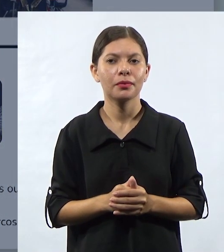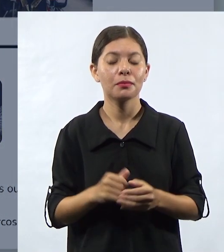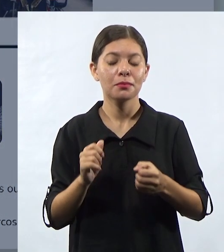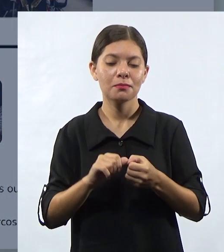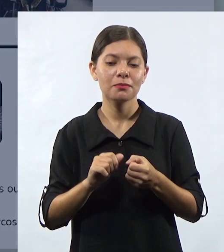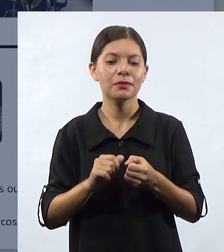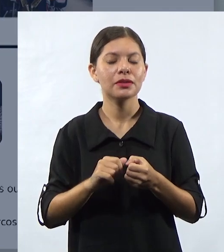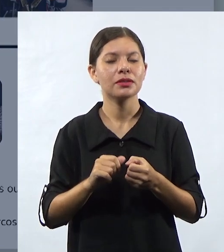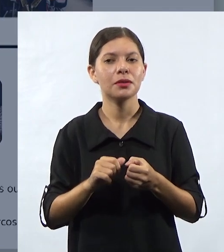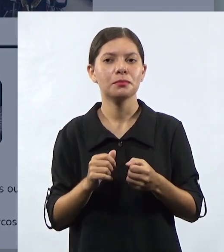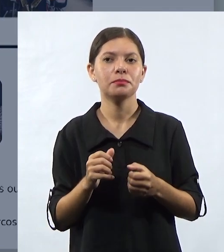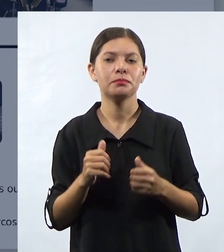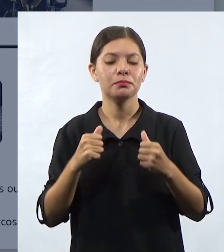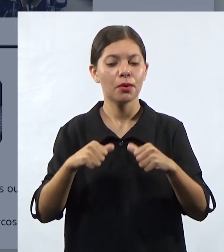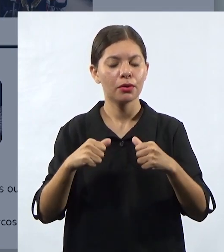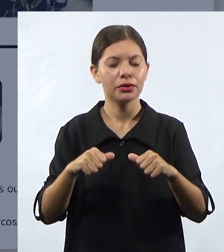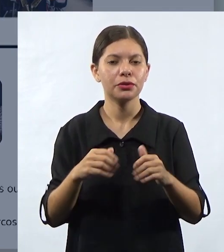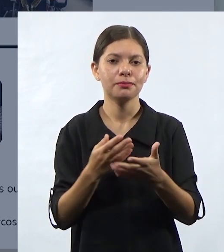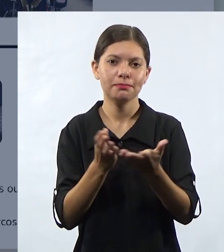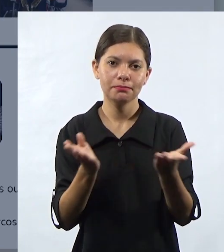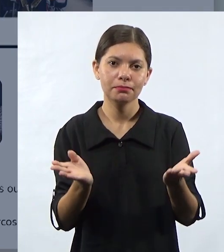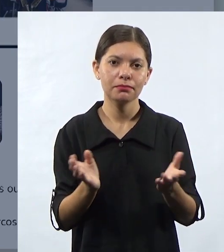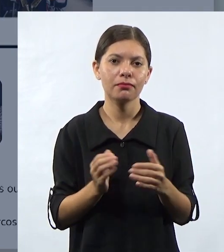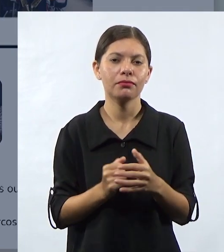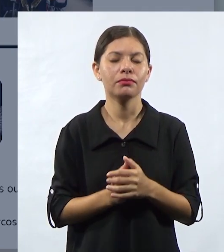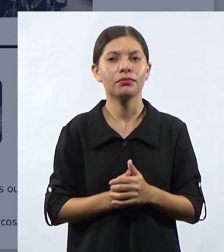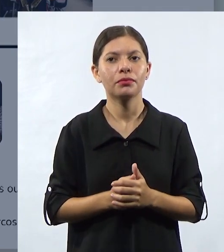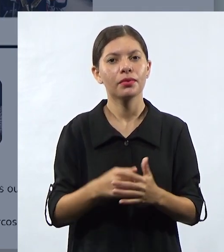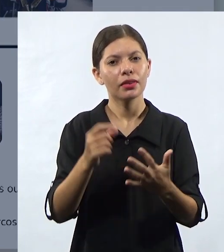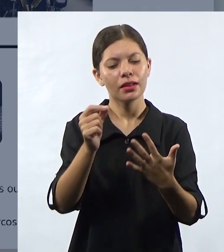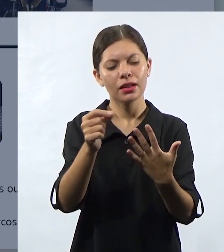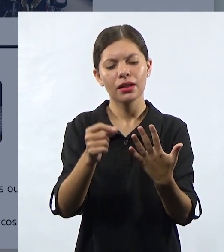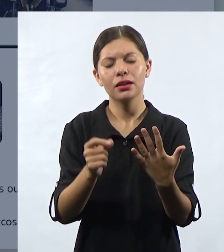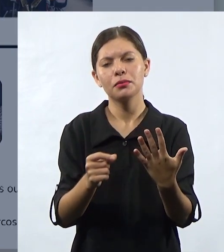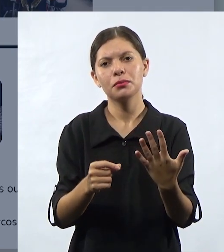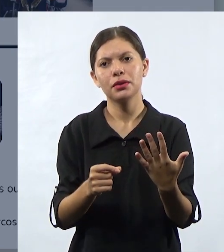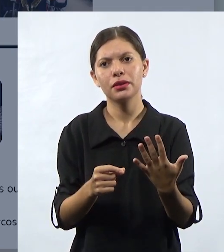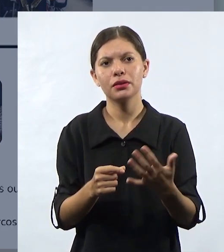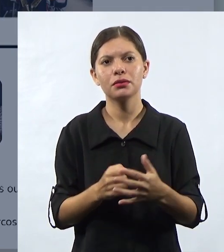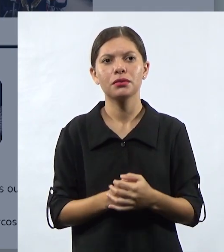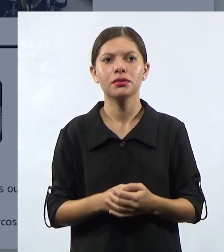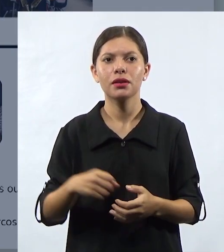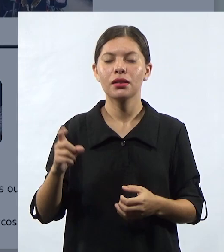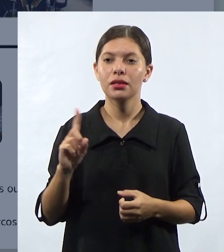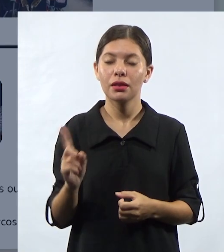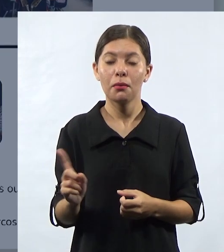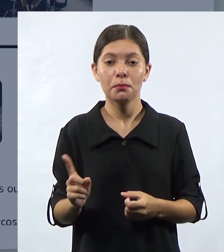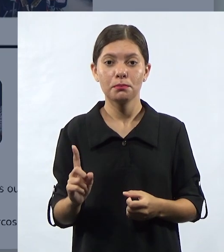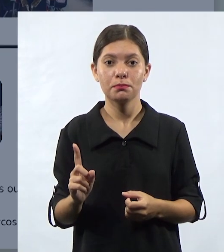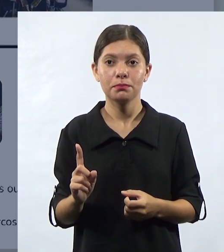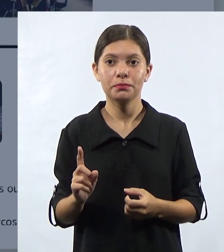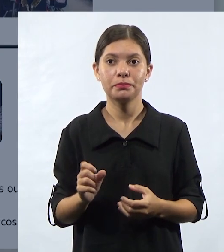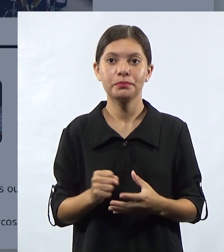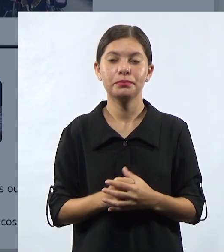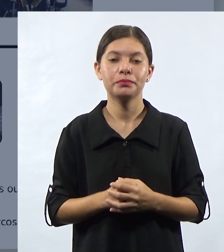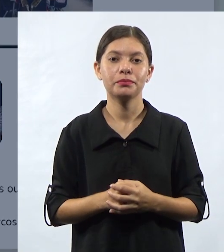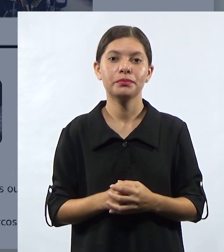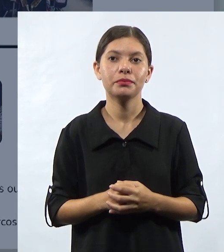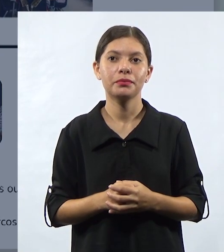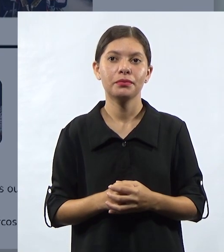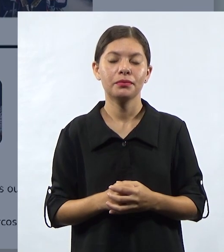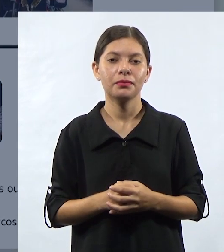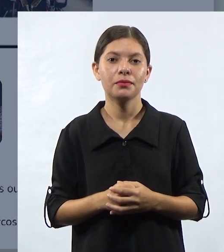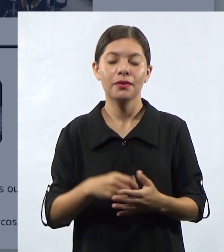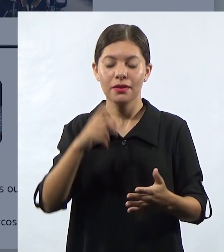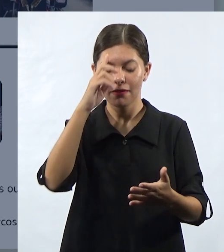podem ser realizadas. Bom, um dos elementos que você não pode deixar de fazer